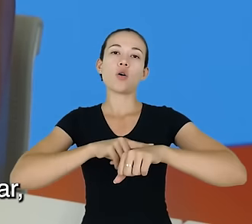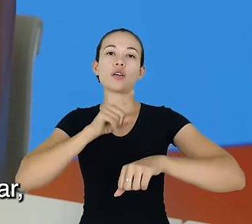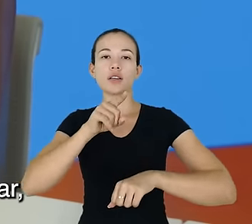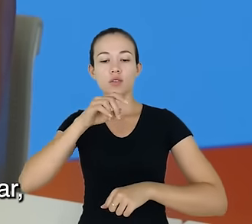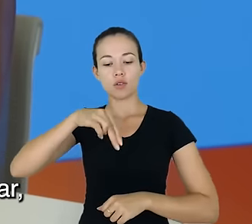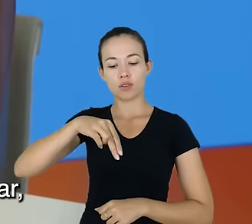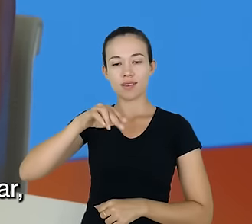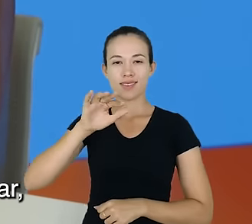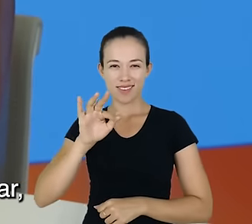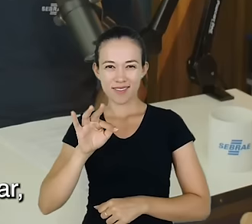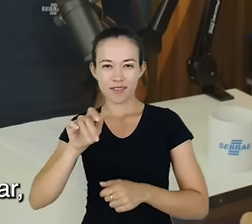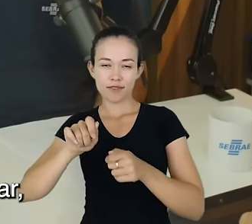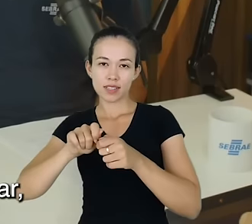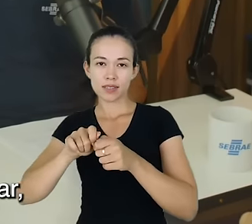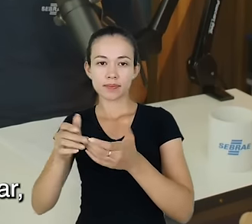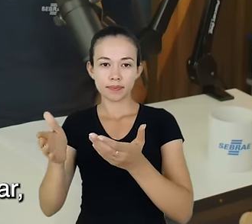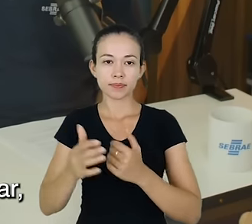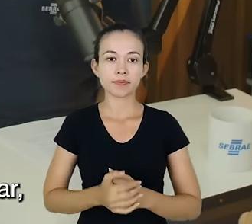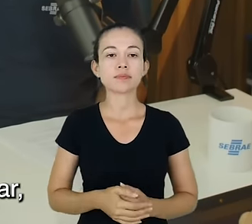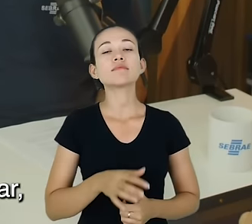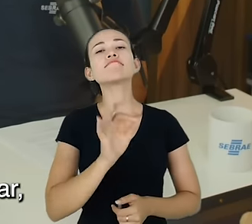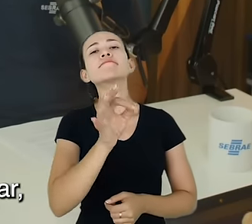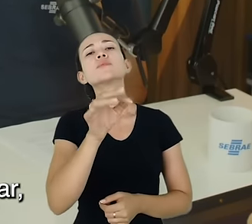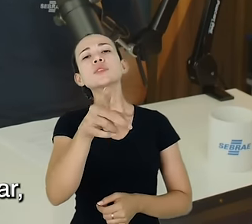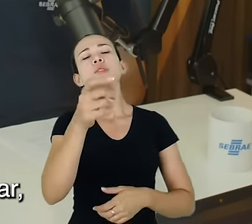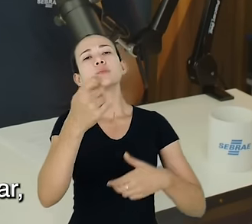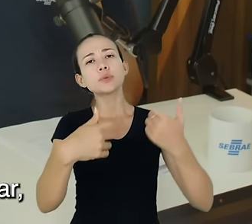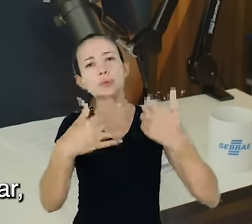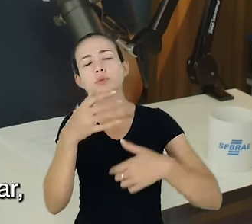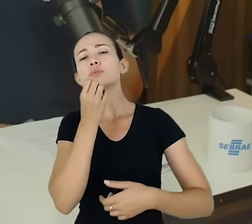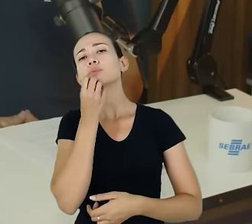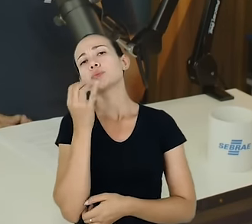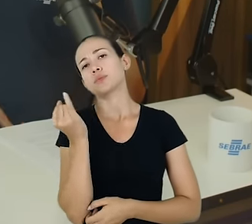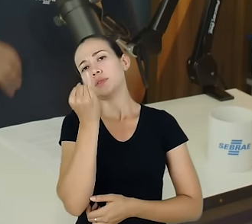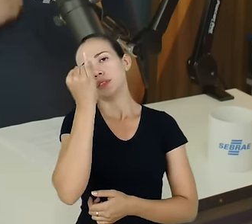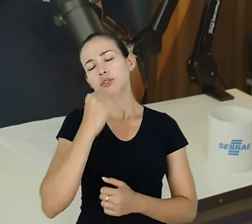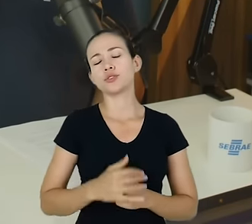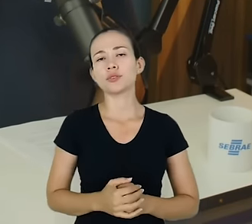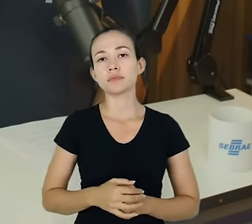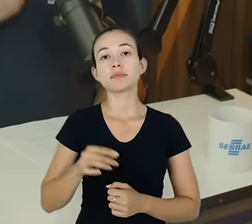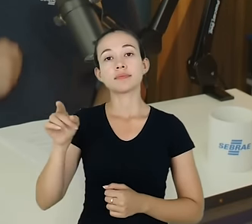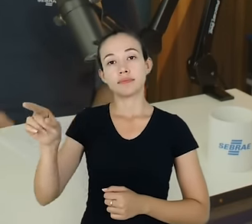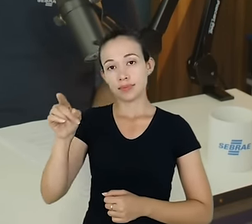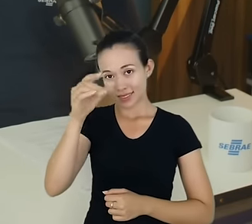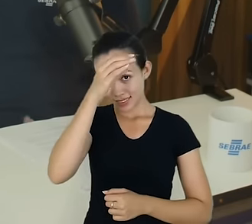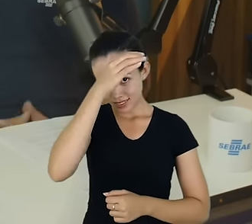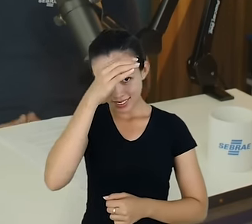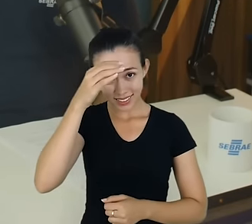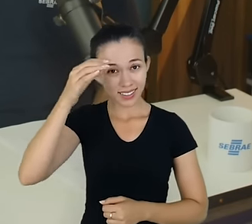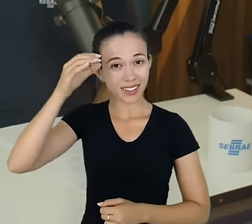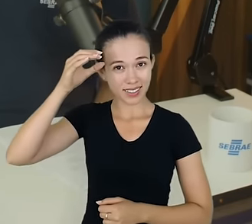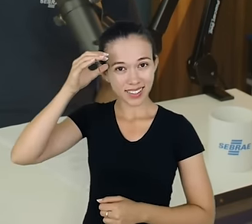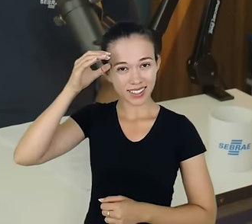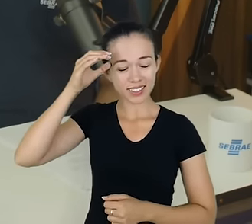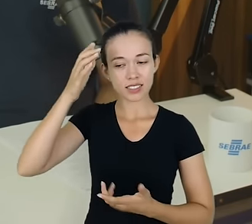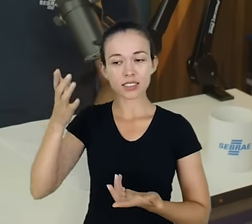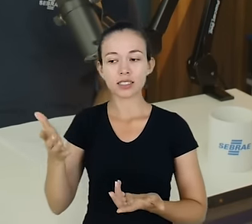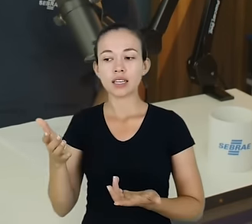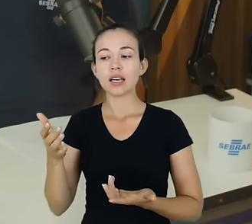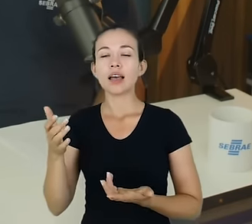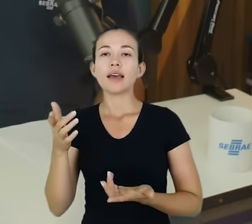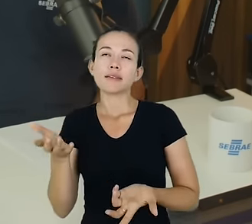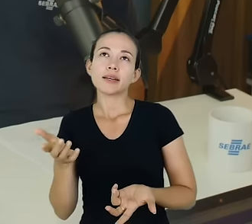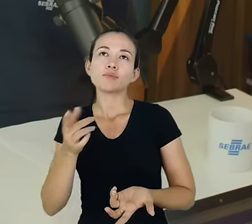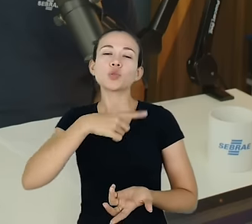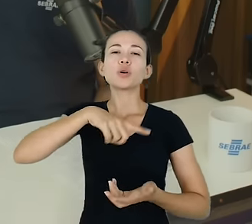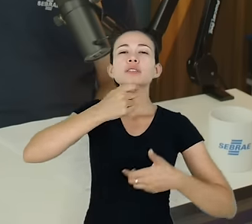fala sua é bem importante Oscar eh o cliente essa essa nossa dificuldade do